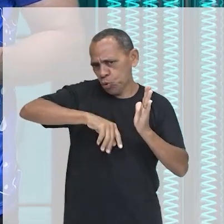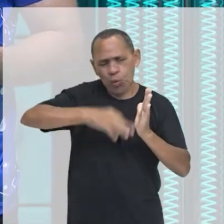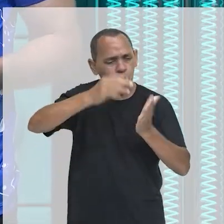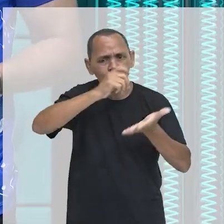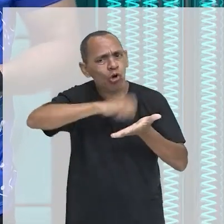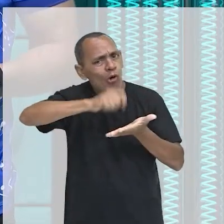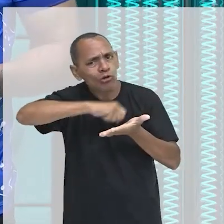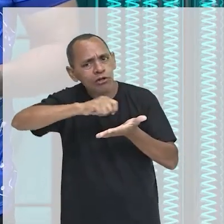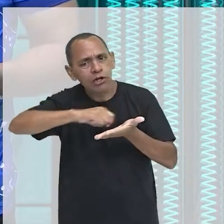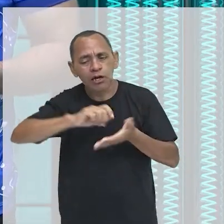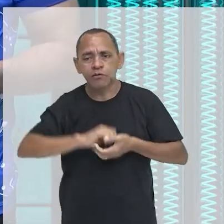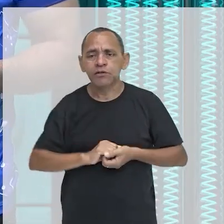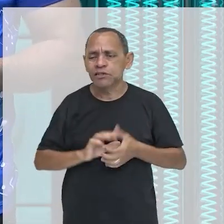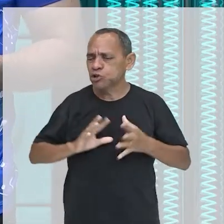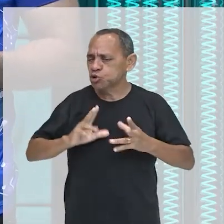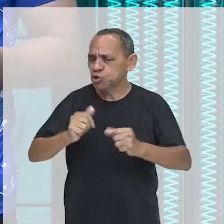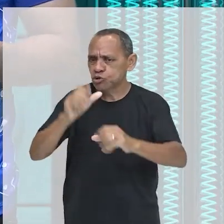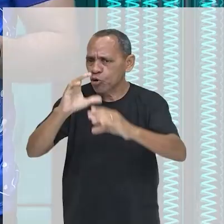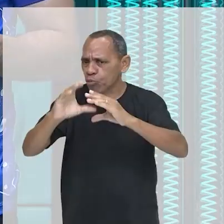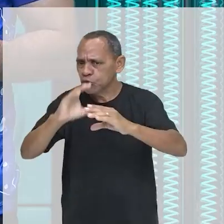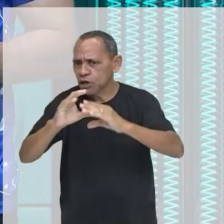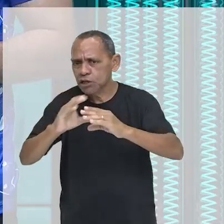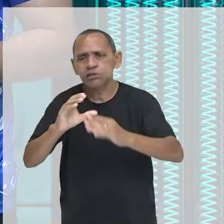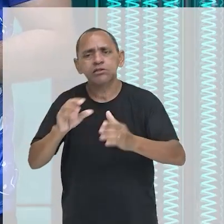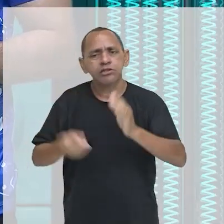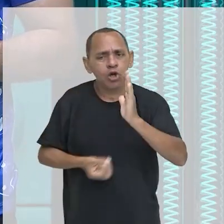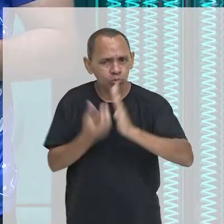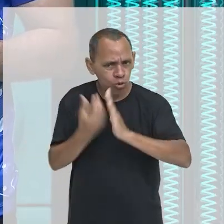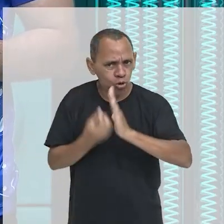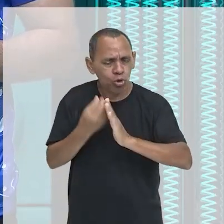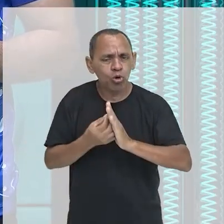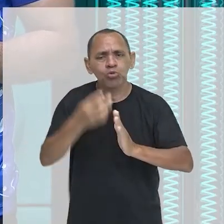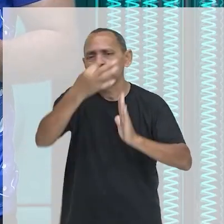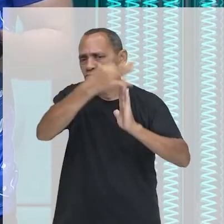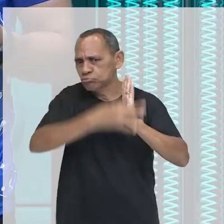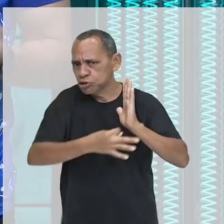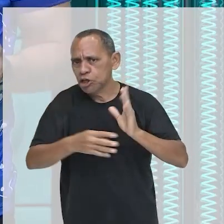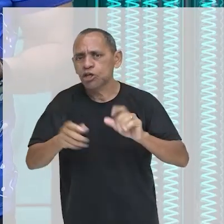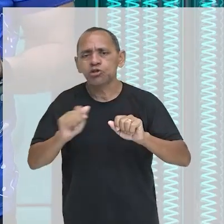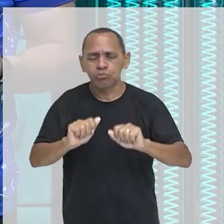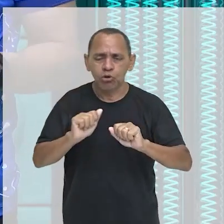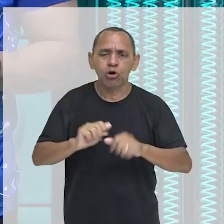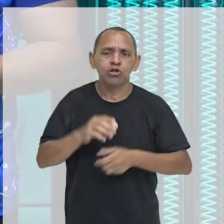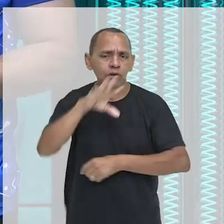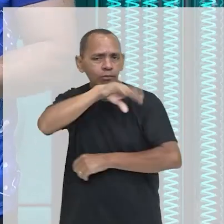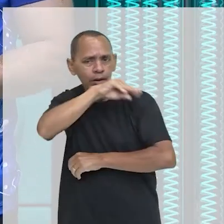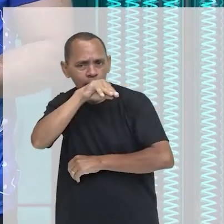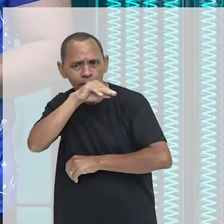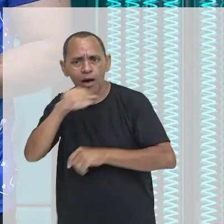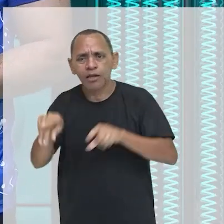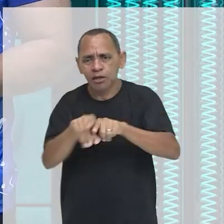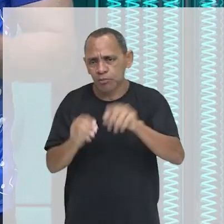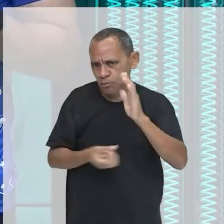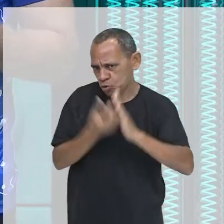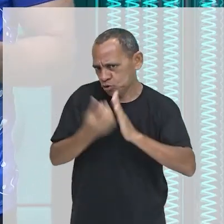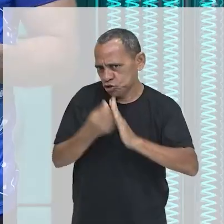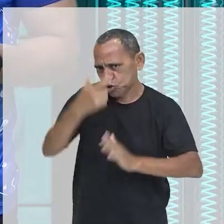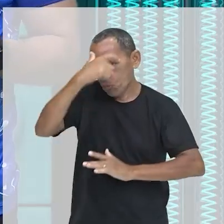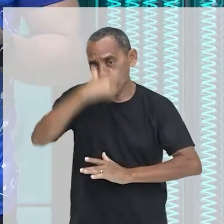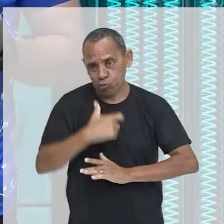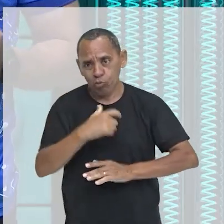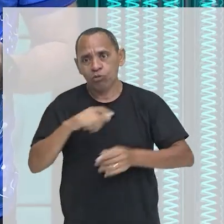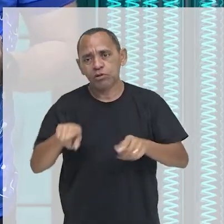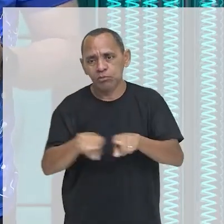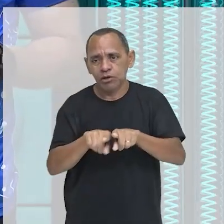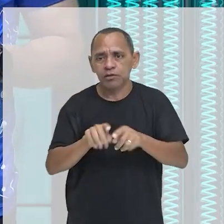de comunicação, ele é um texto. Então ele não se restringe somente à escrita. A fala é uma produção textual. Quando